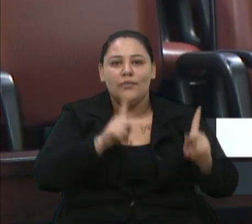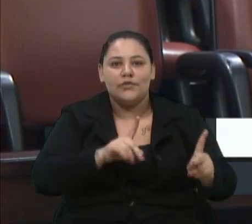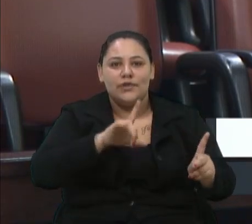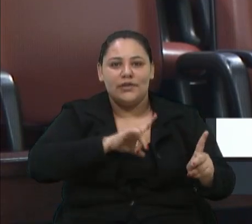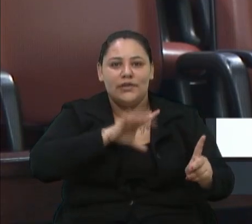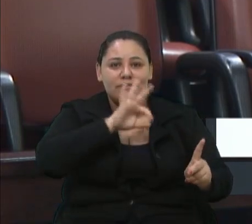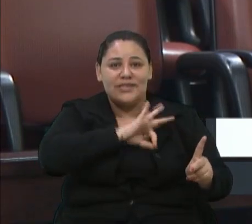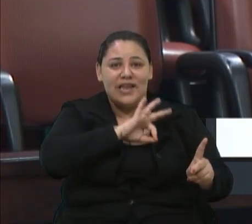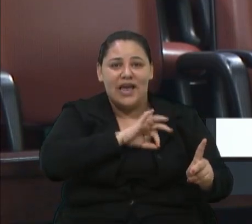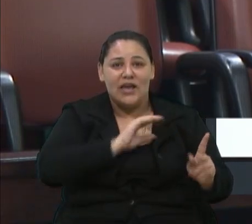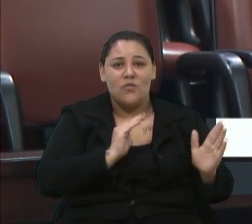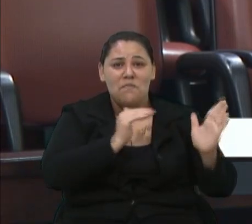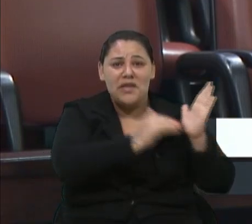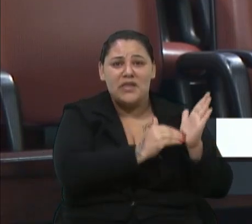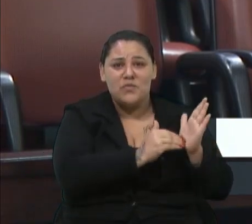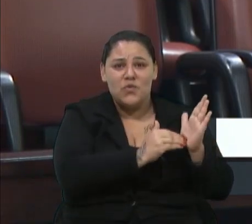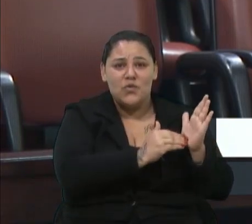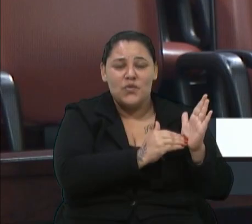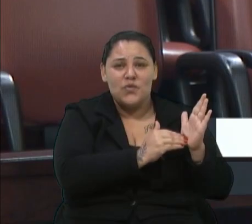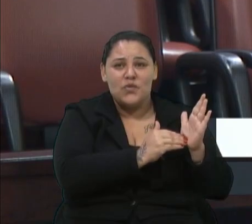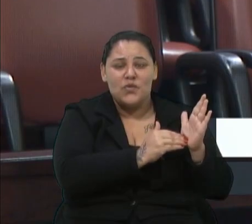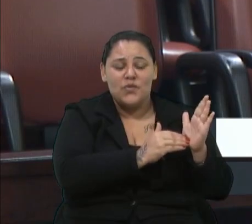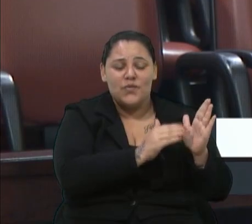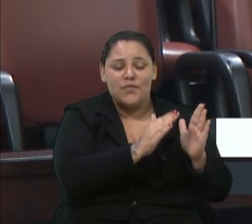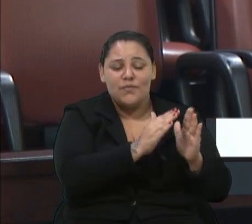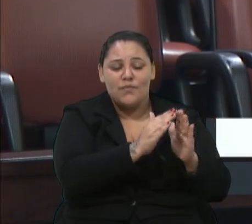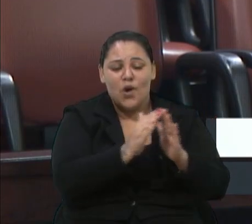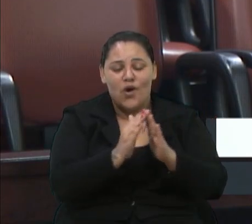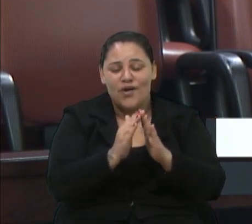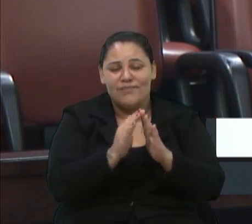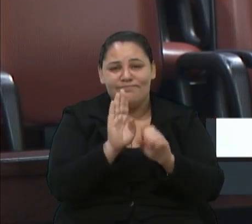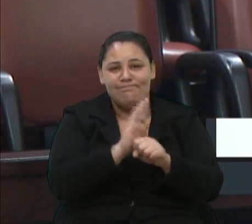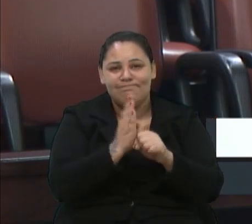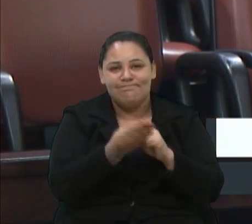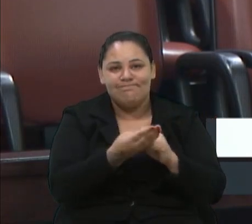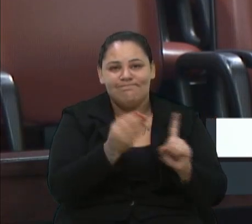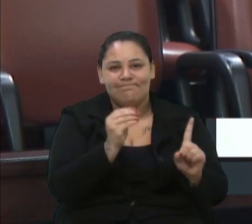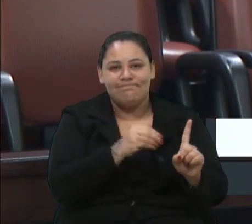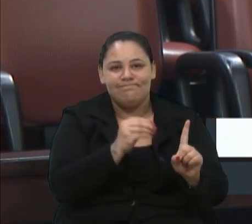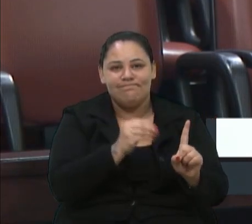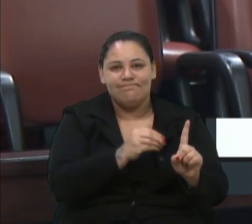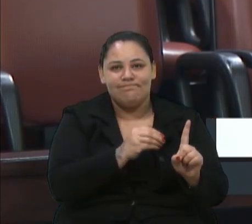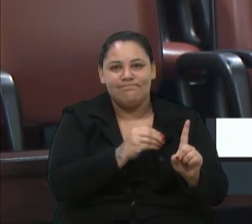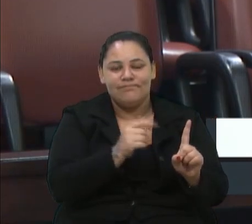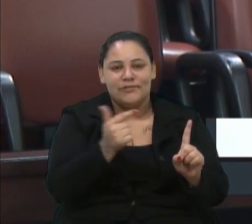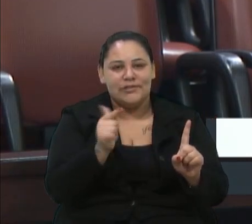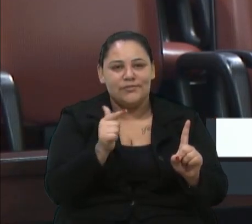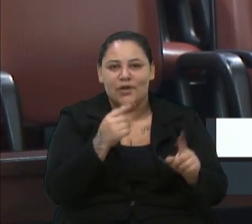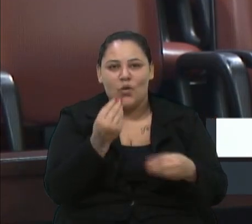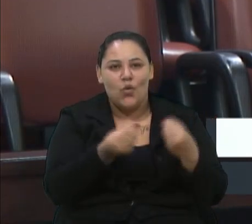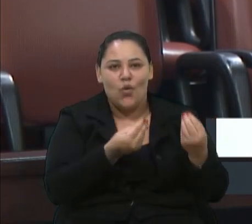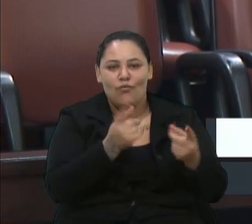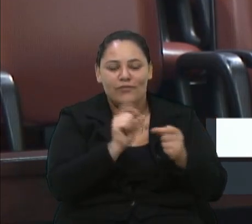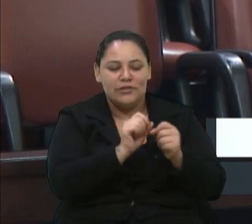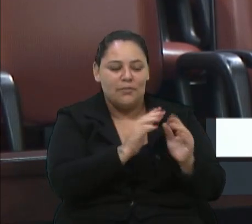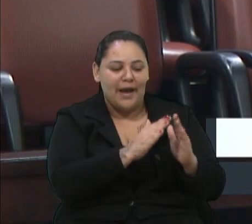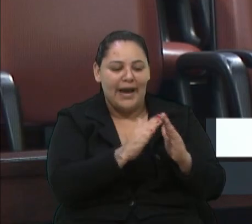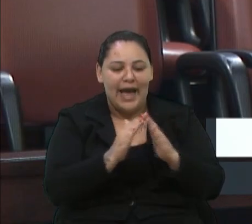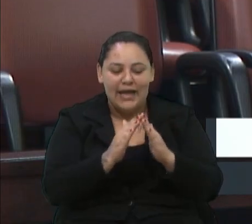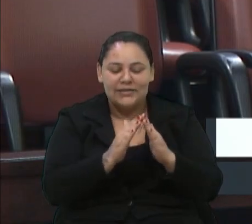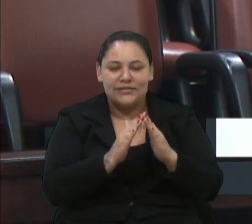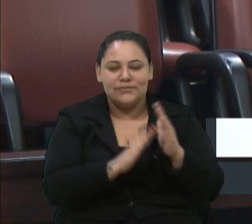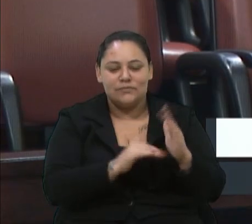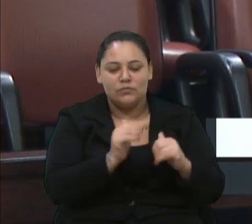mora nesses bairros carentes, que não tem nem condições de fazer uma casinha decente, não tem condições de